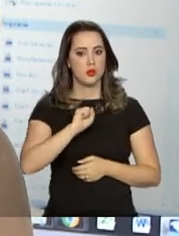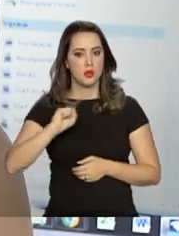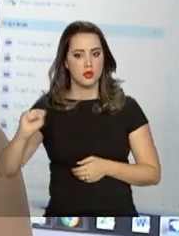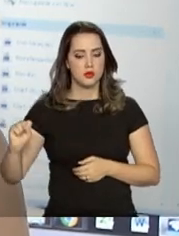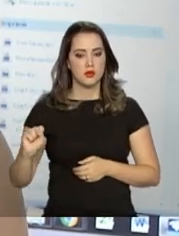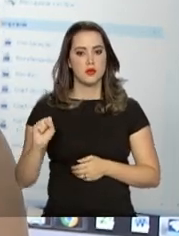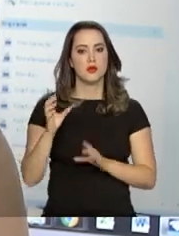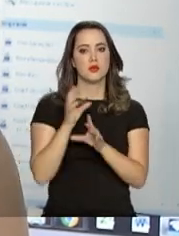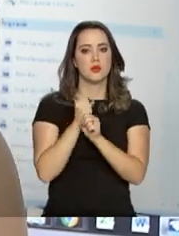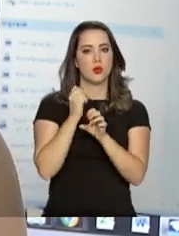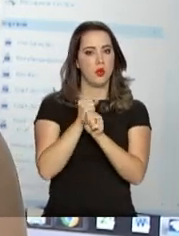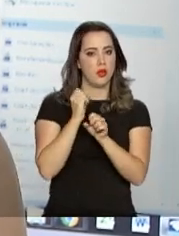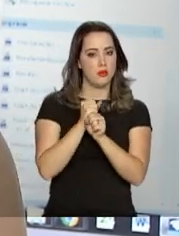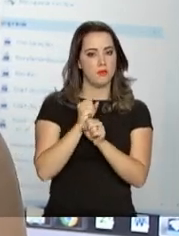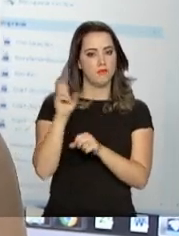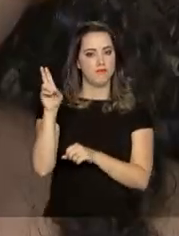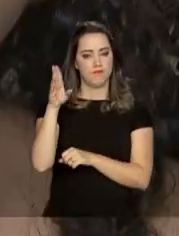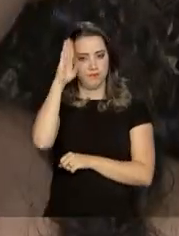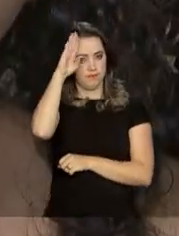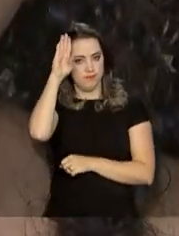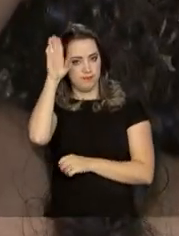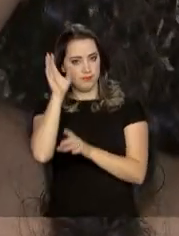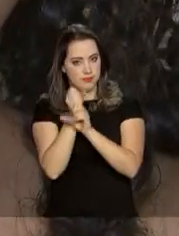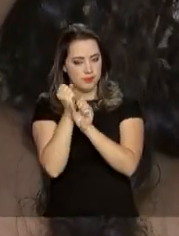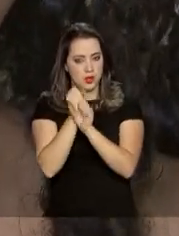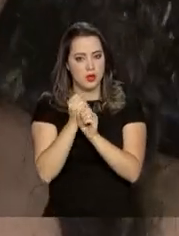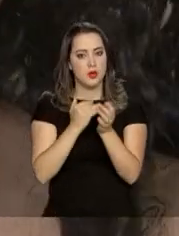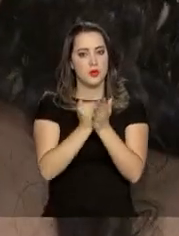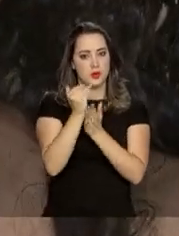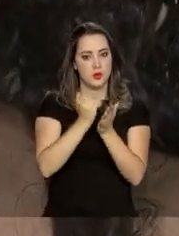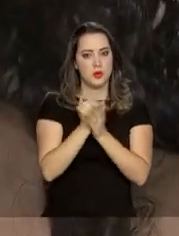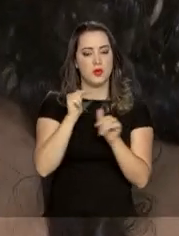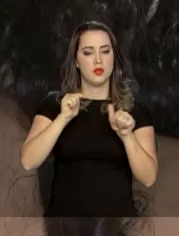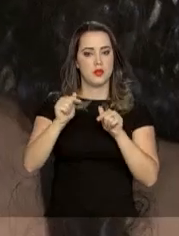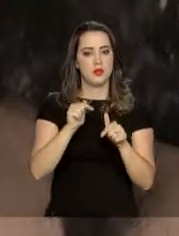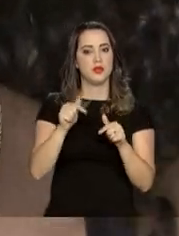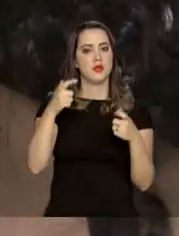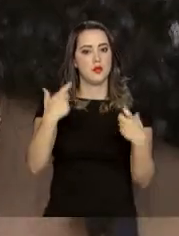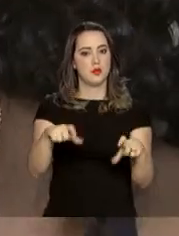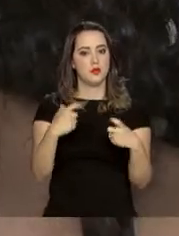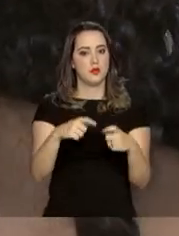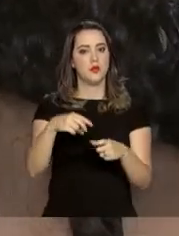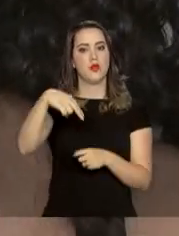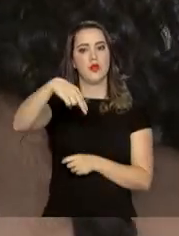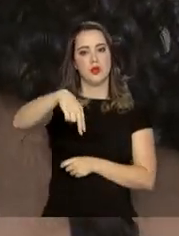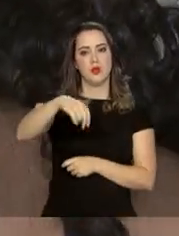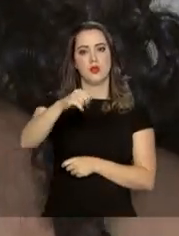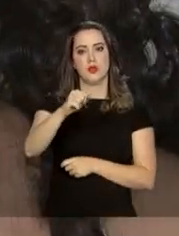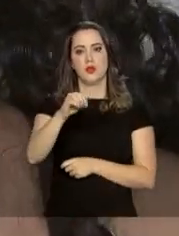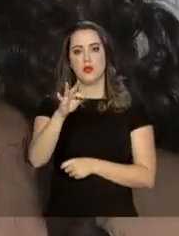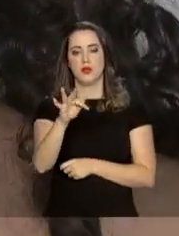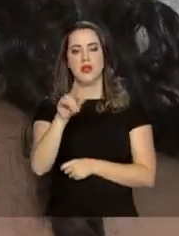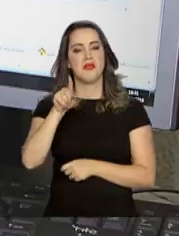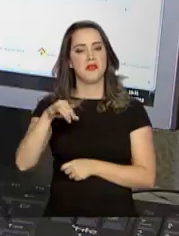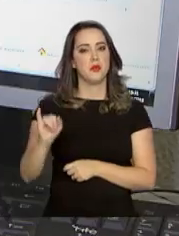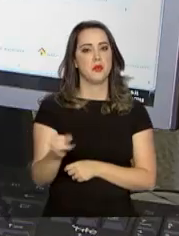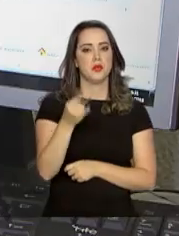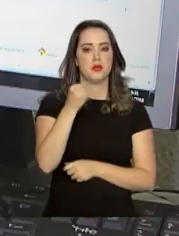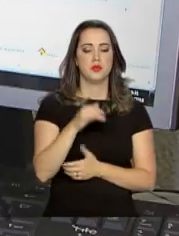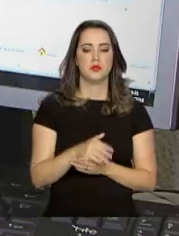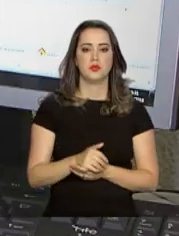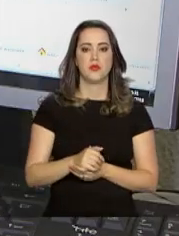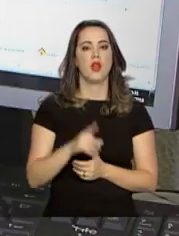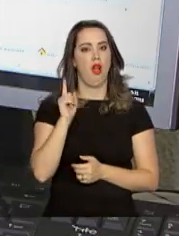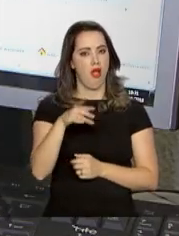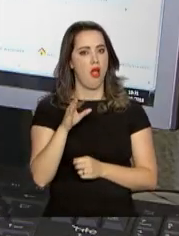de ciência contábil e desde o início do ano atende no núcleo para estudante o naf é uma grande oportunidade ajuda muito